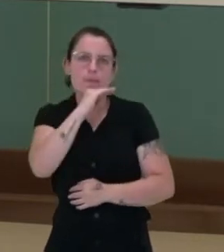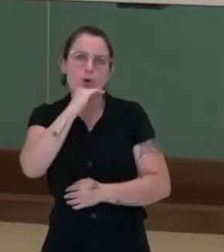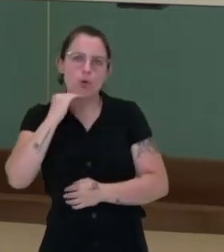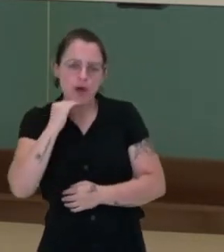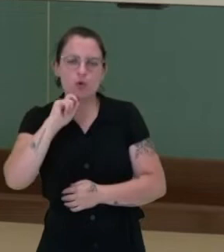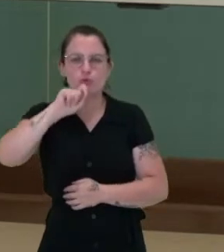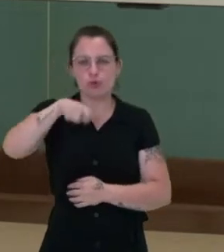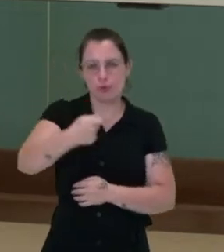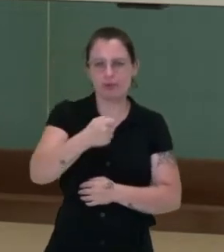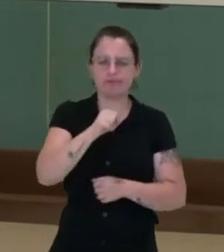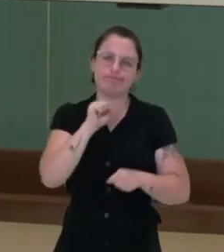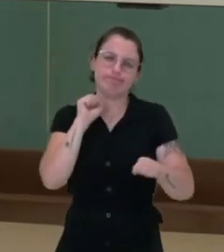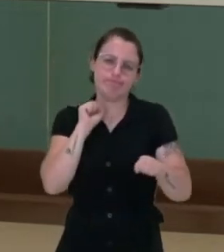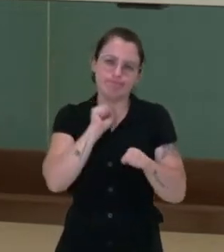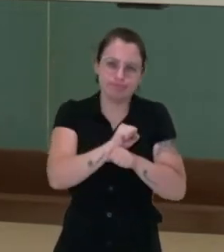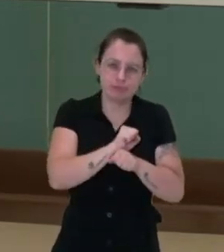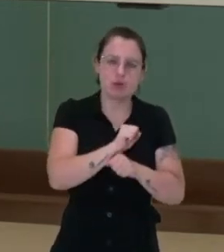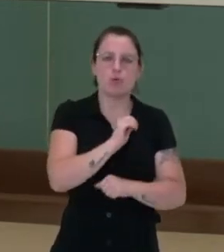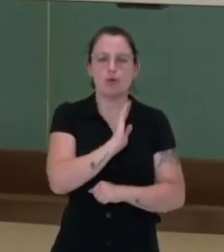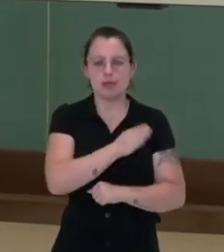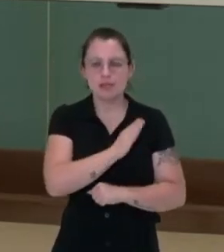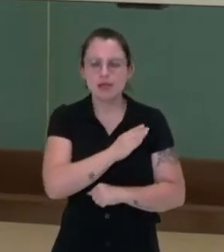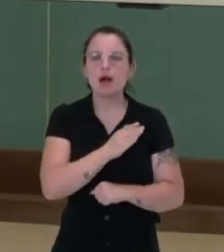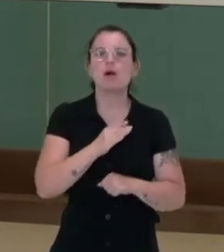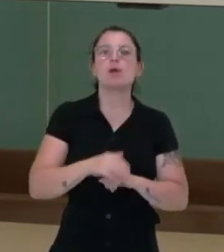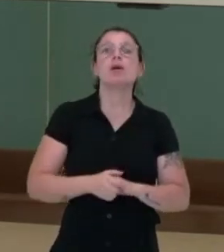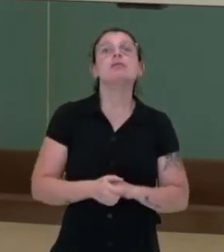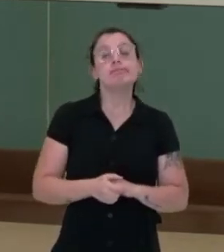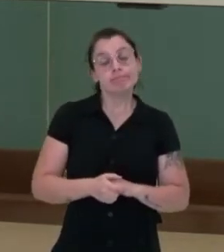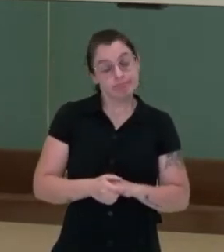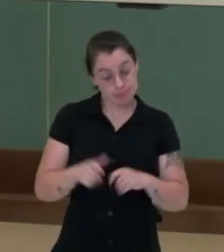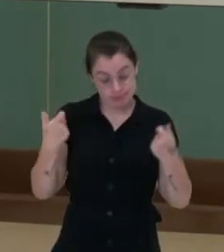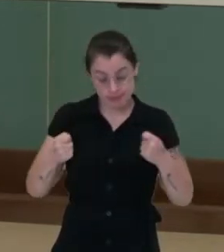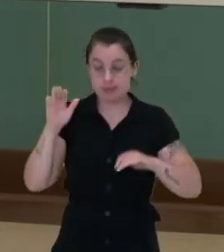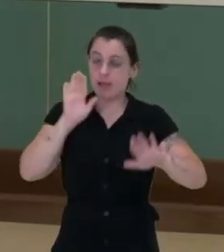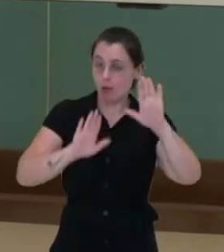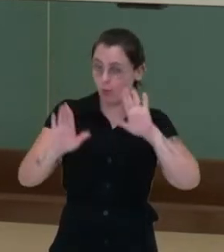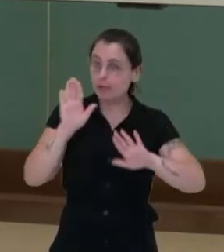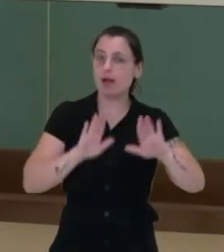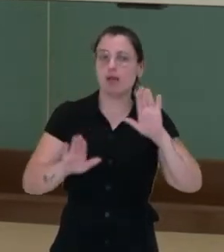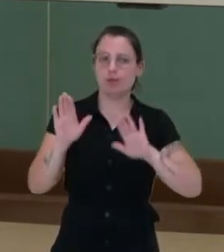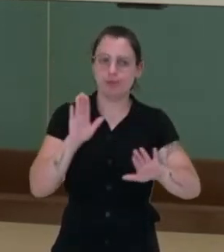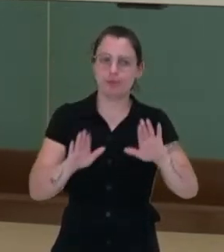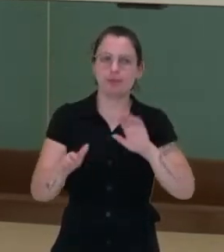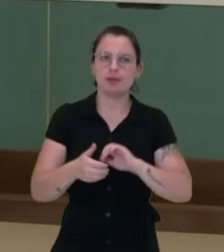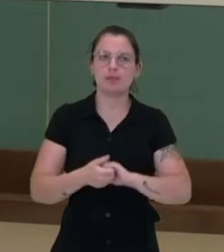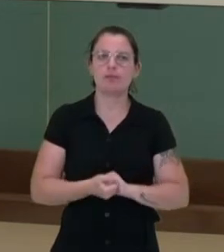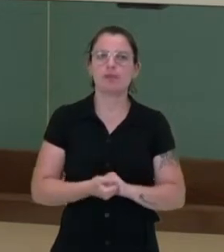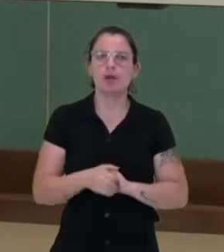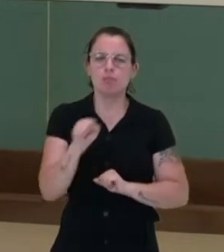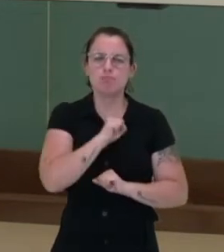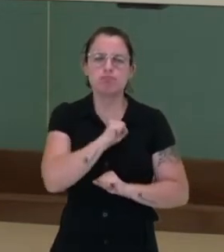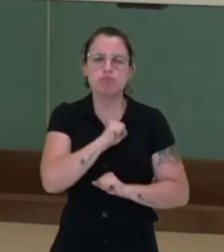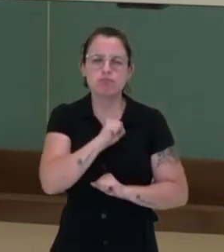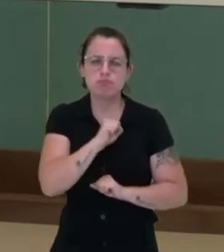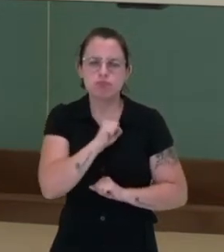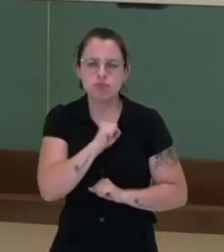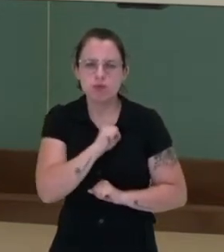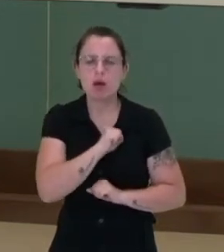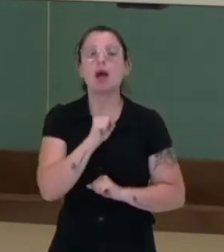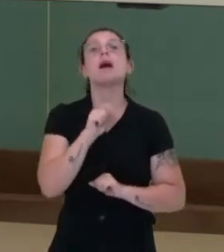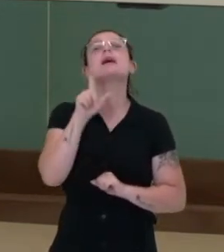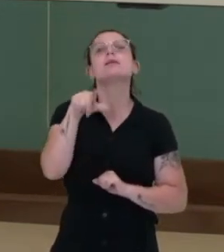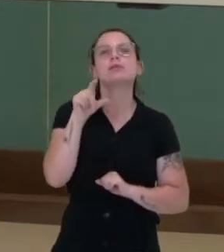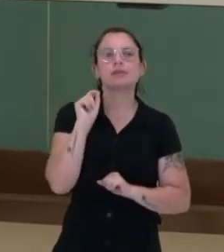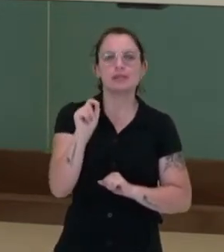uma predisposição a ter um infarto, essa pessoa tem que se cuidar. A arritmia cardíaca é